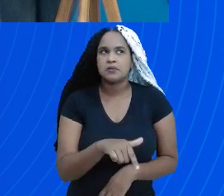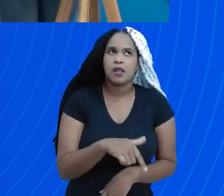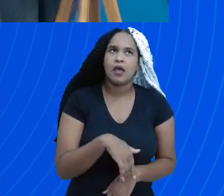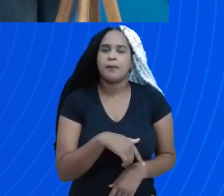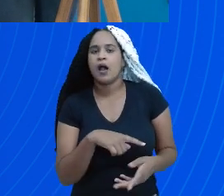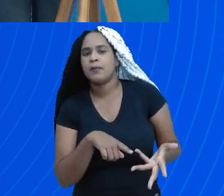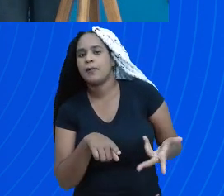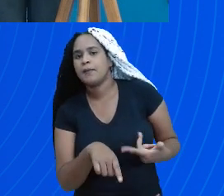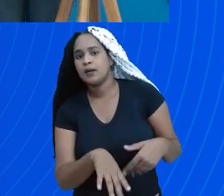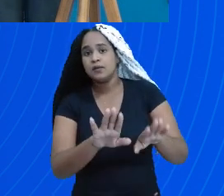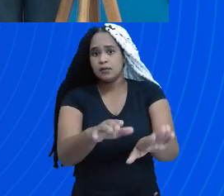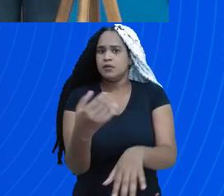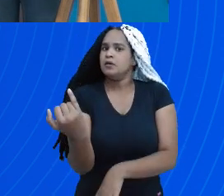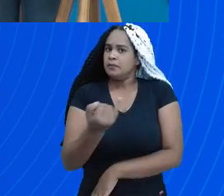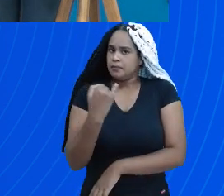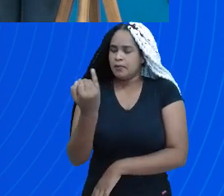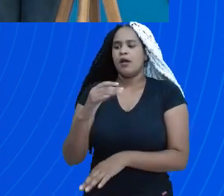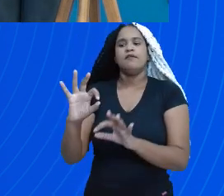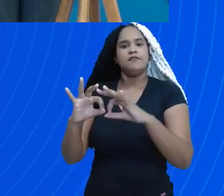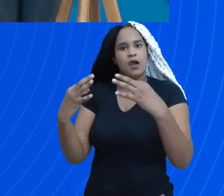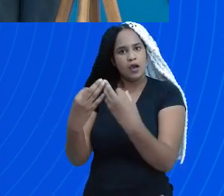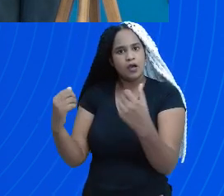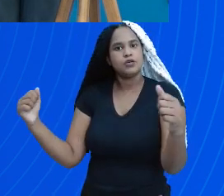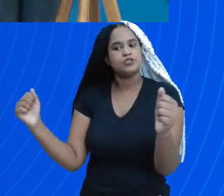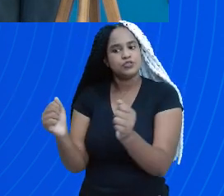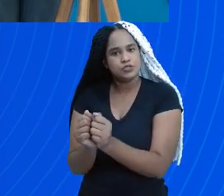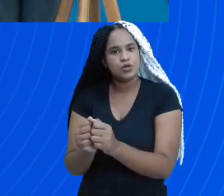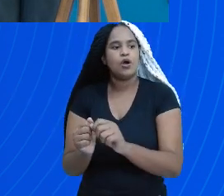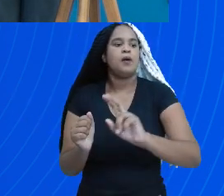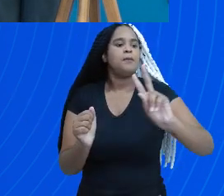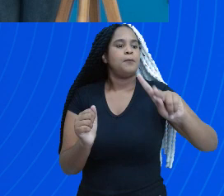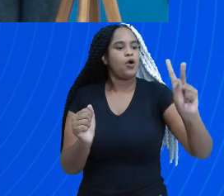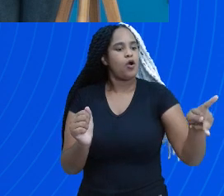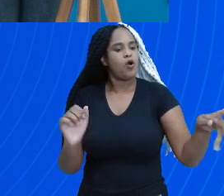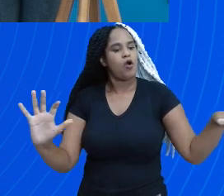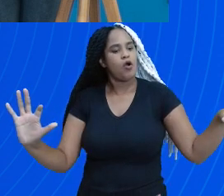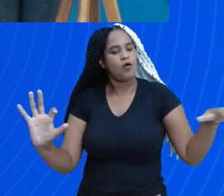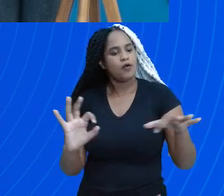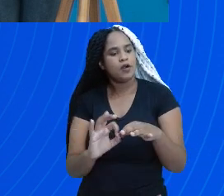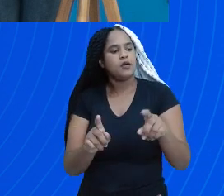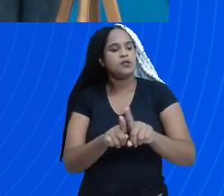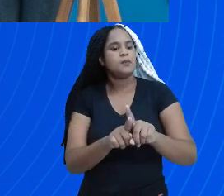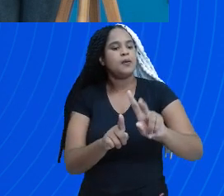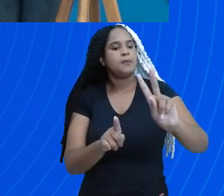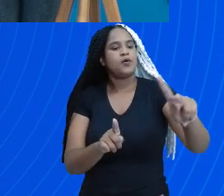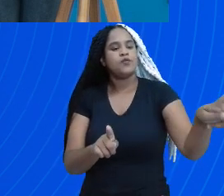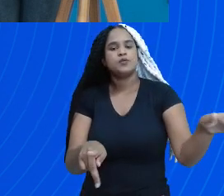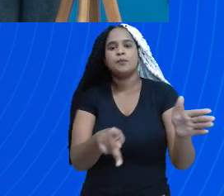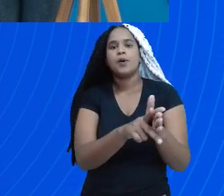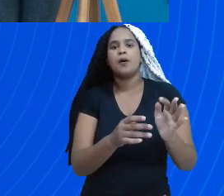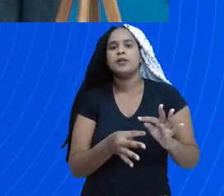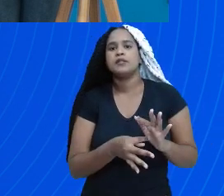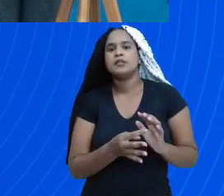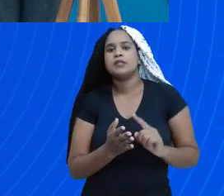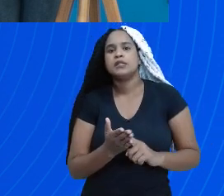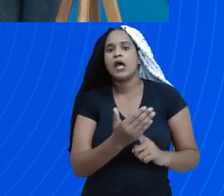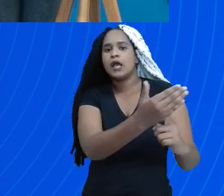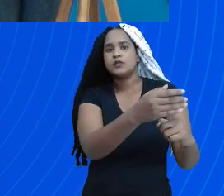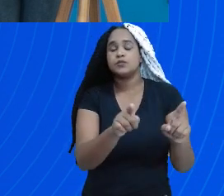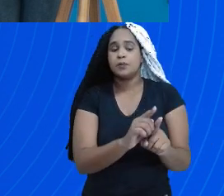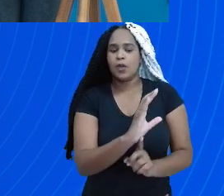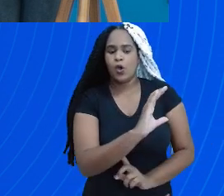importante que a família, junto com o professor da sala regular, com o professor da sala de recursos, com o